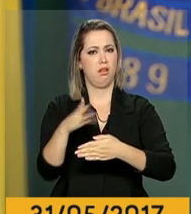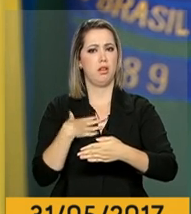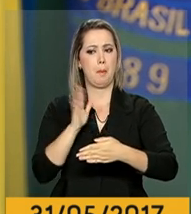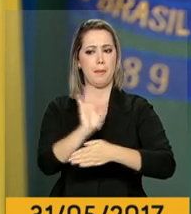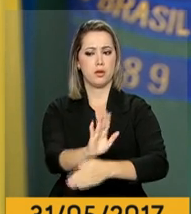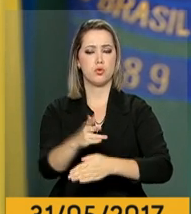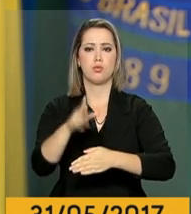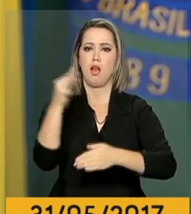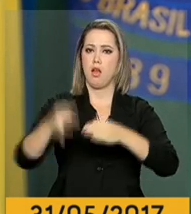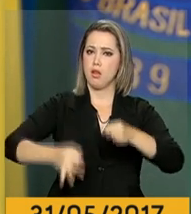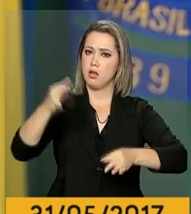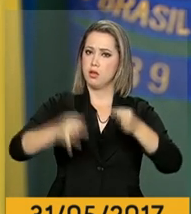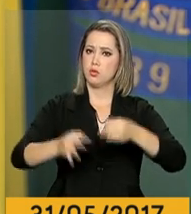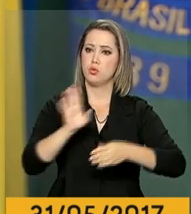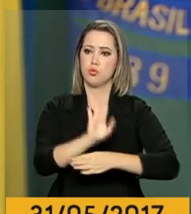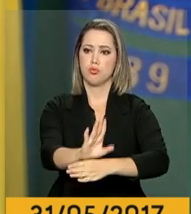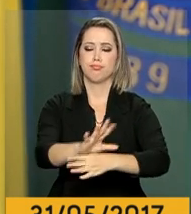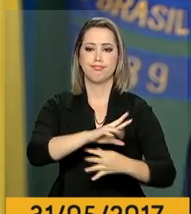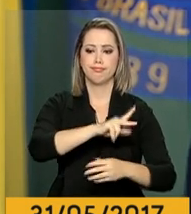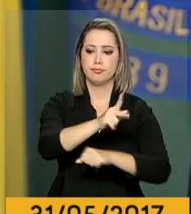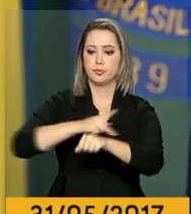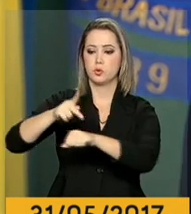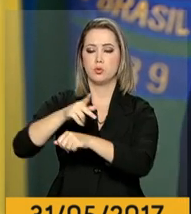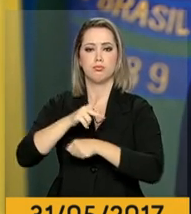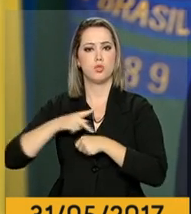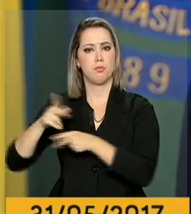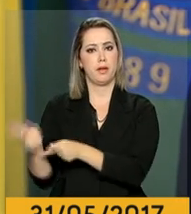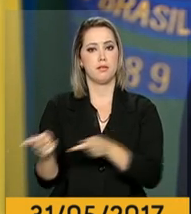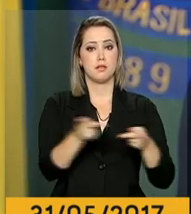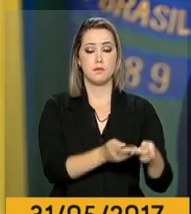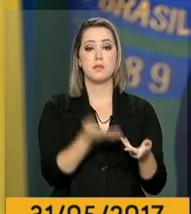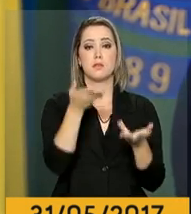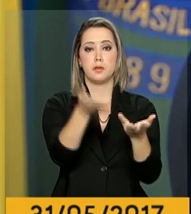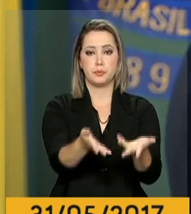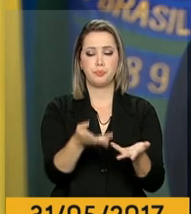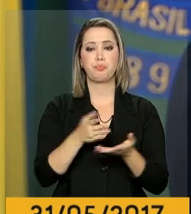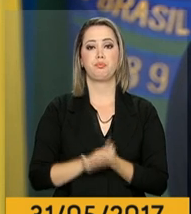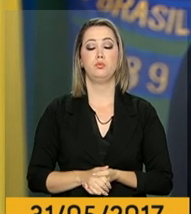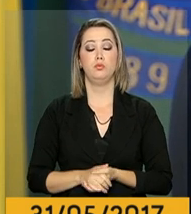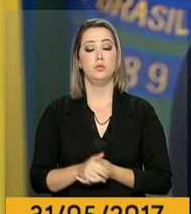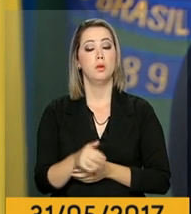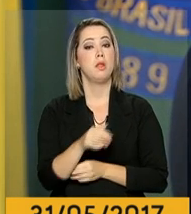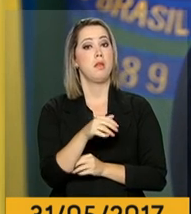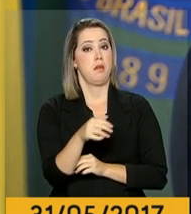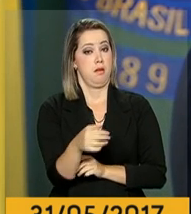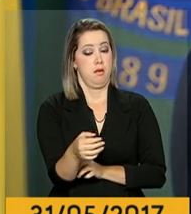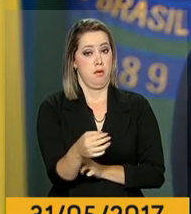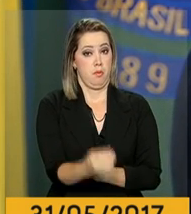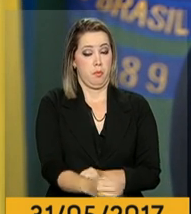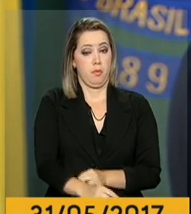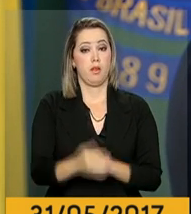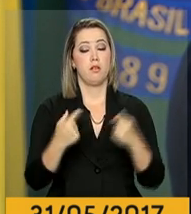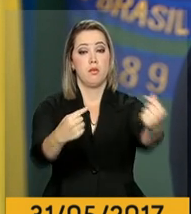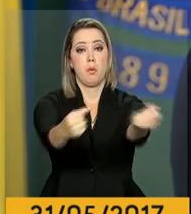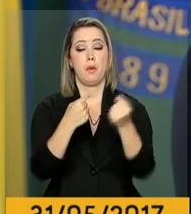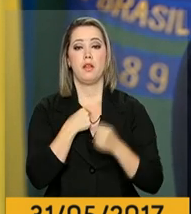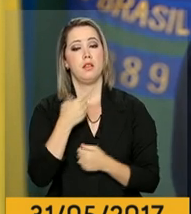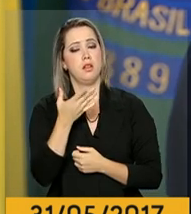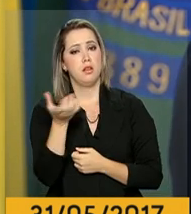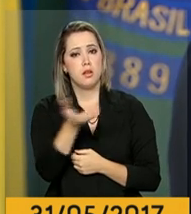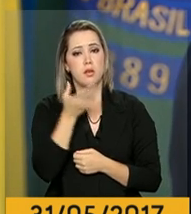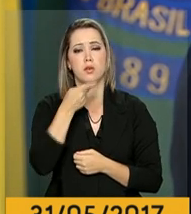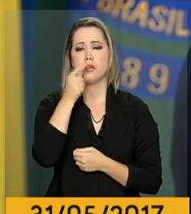jurídica internacional. E aqui eu quero fazer um registro, viu, Torquato, que amigos, deputados, senadores,